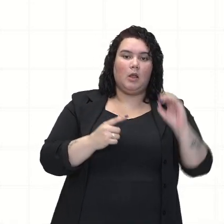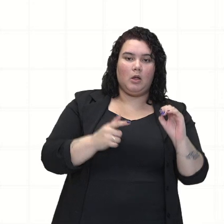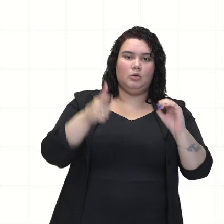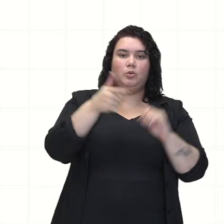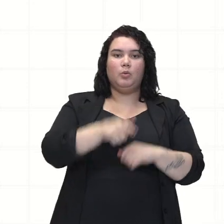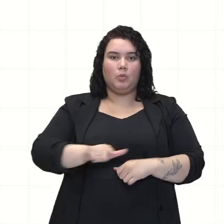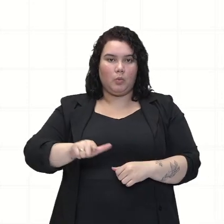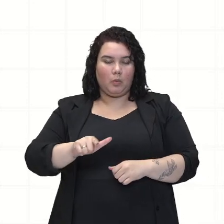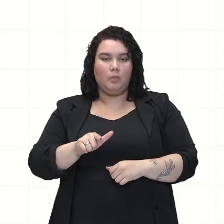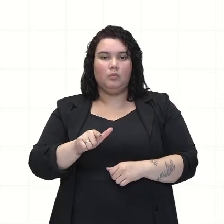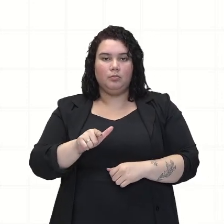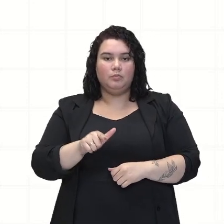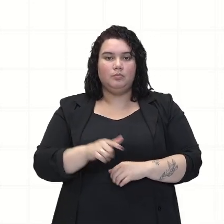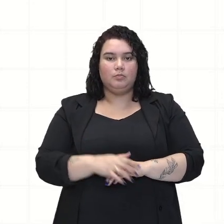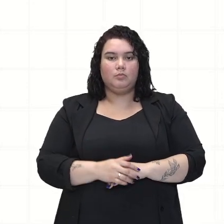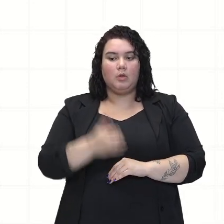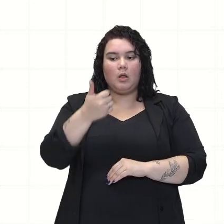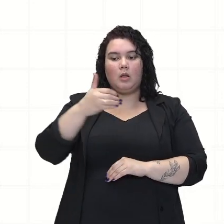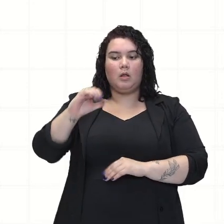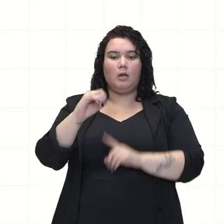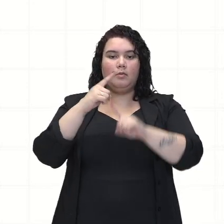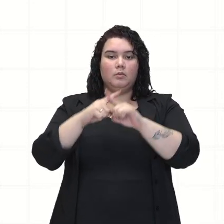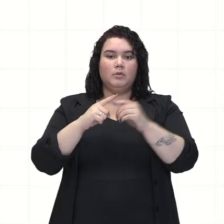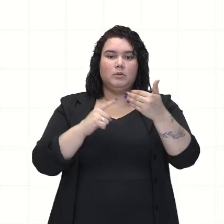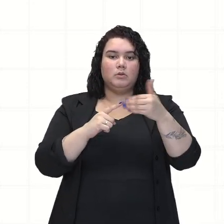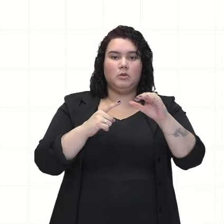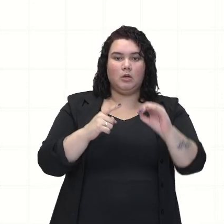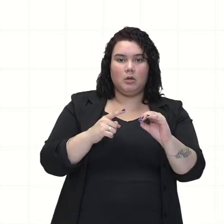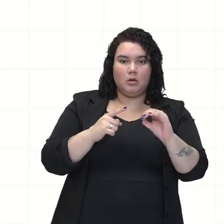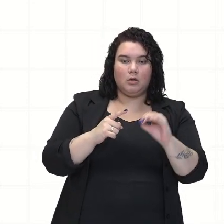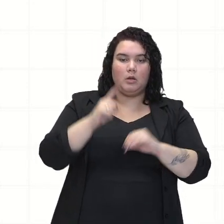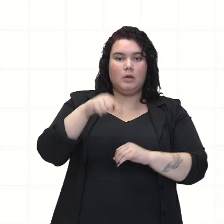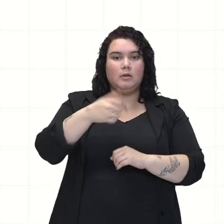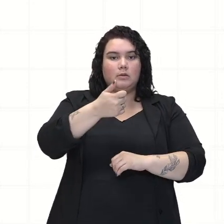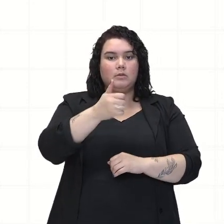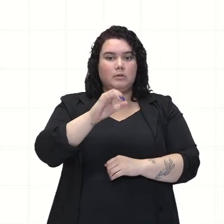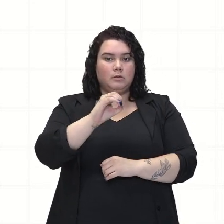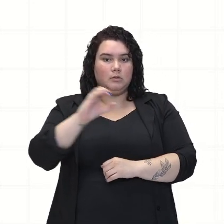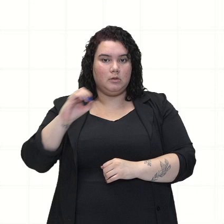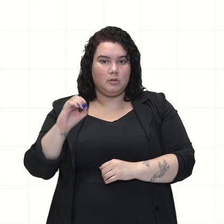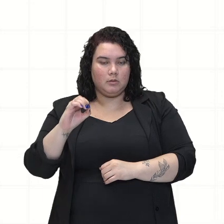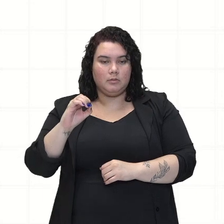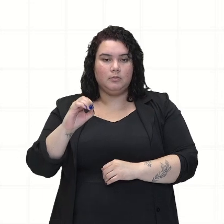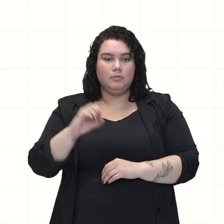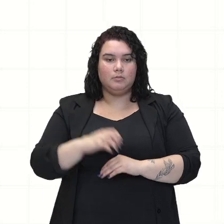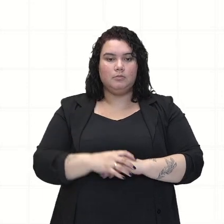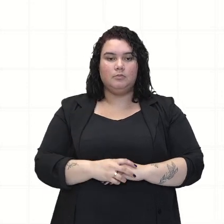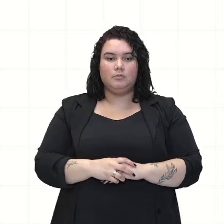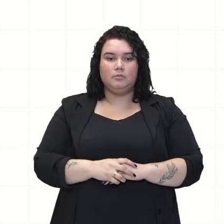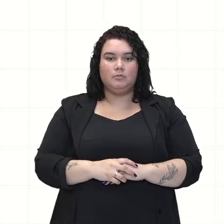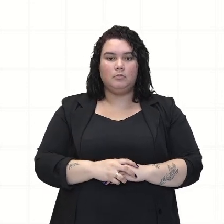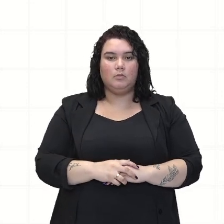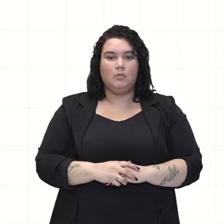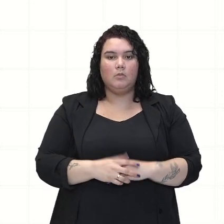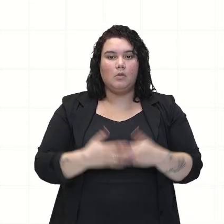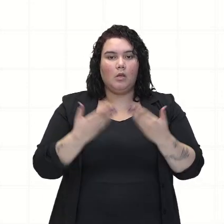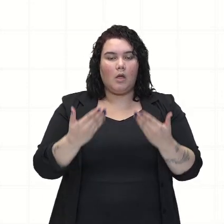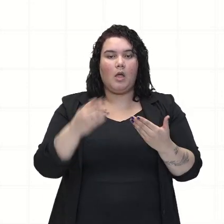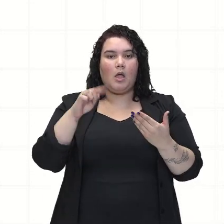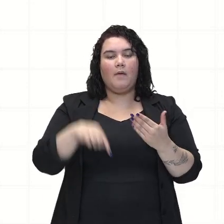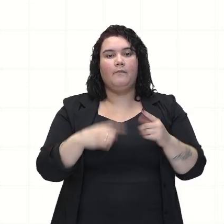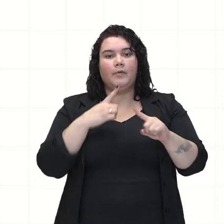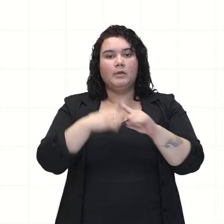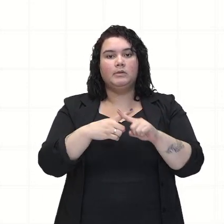novo, né? 10 vezes 10, 100. Né? É a mesma coisa que multiplicar por